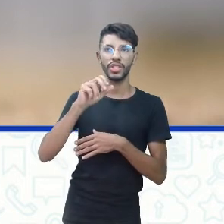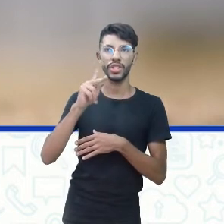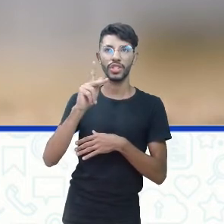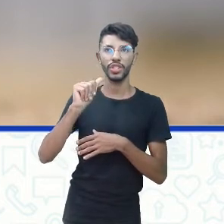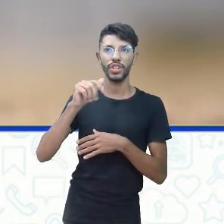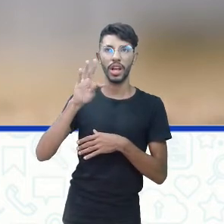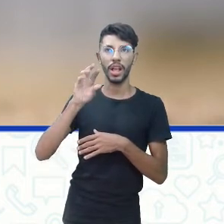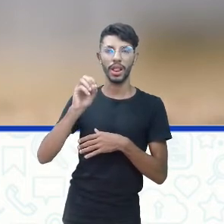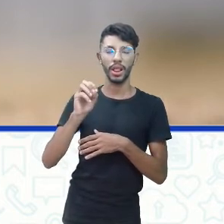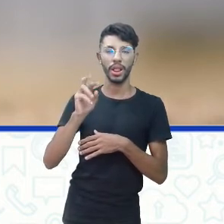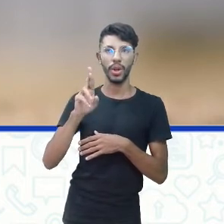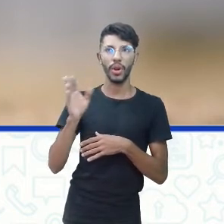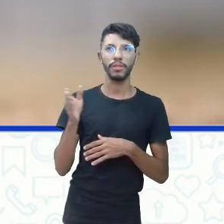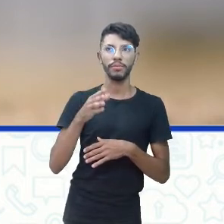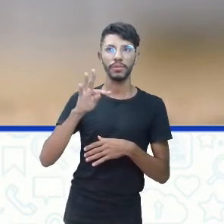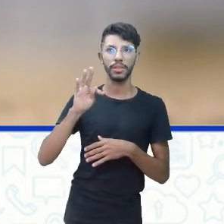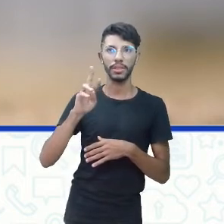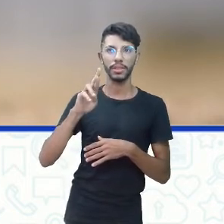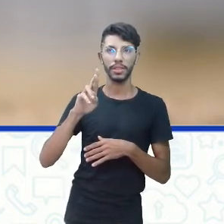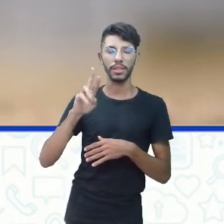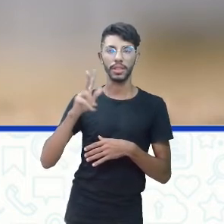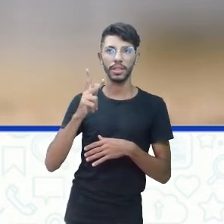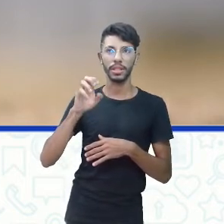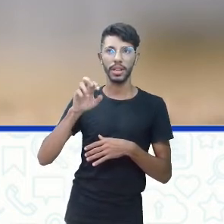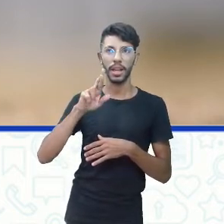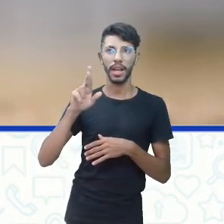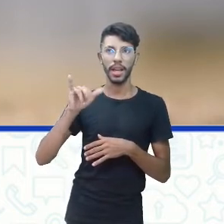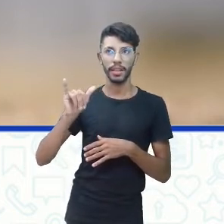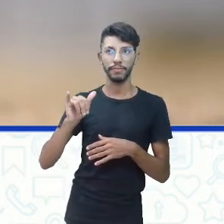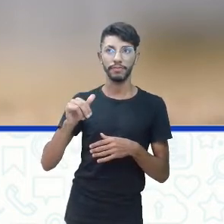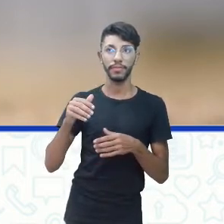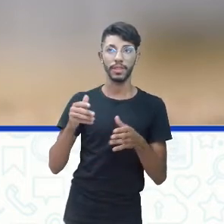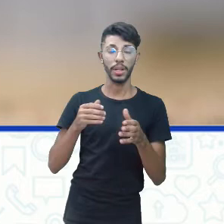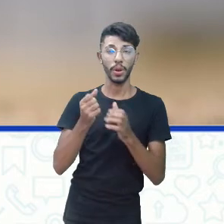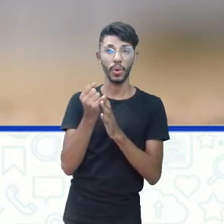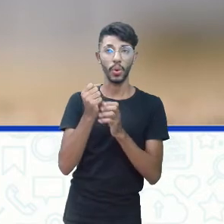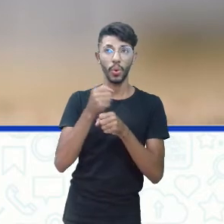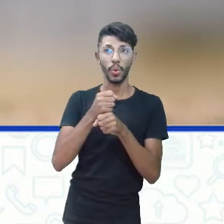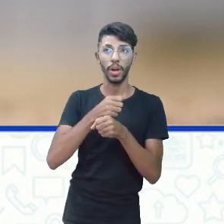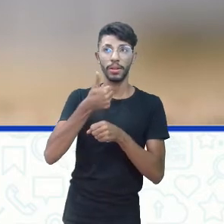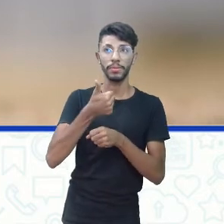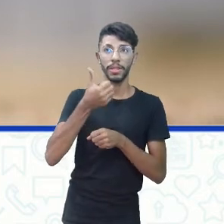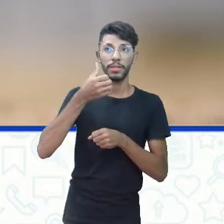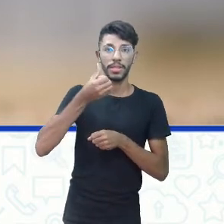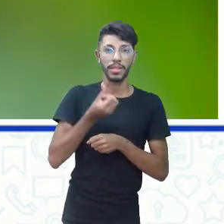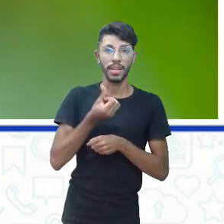Fontaine é considerado o autor das fábulas modernas.